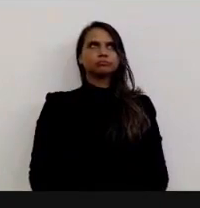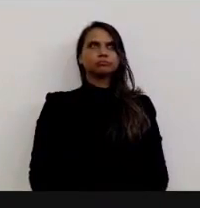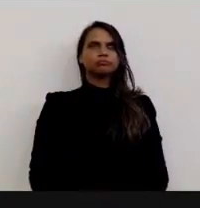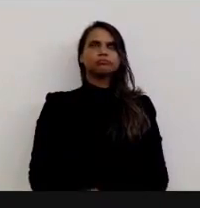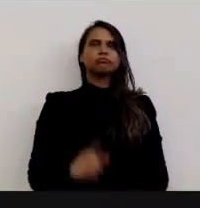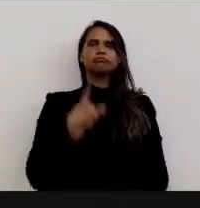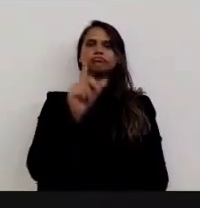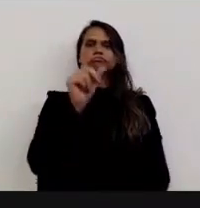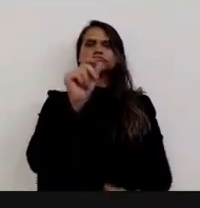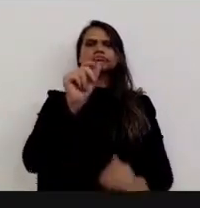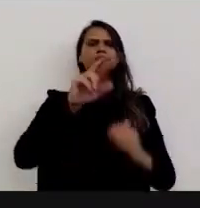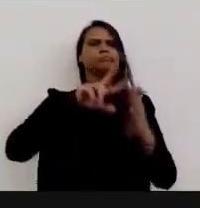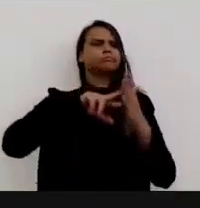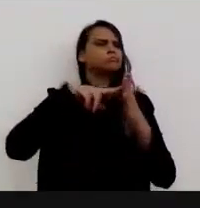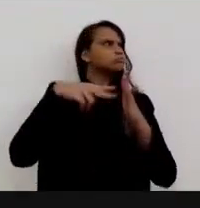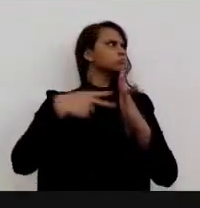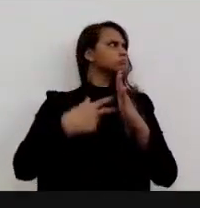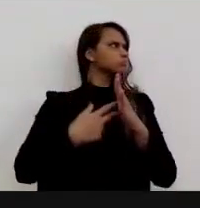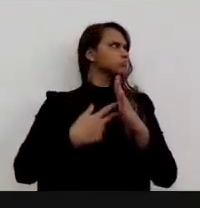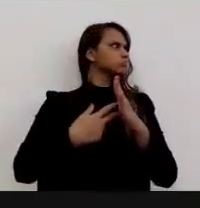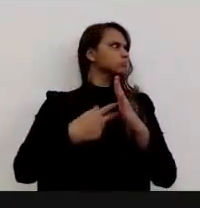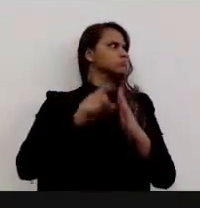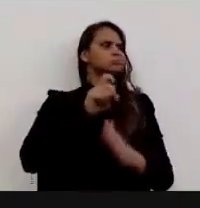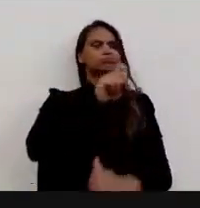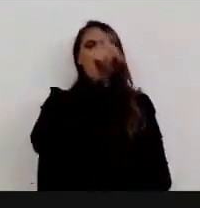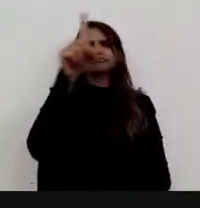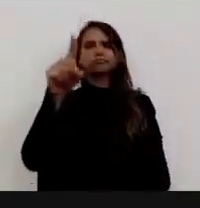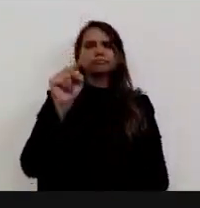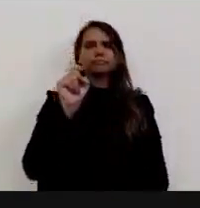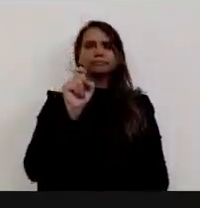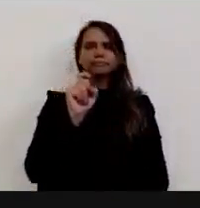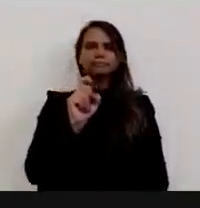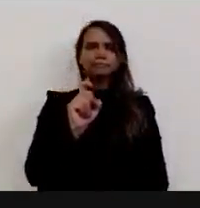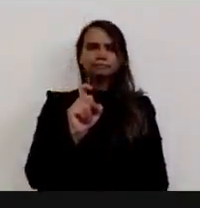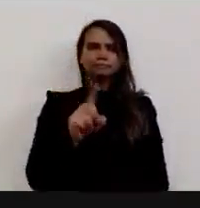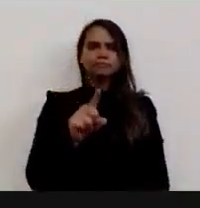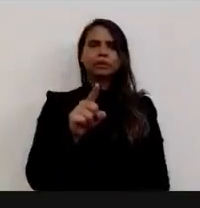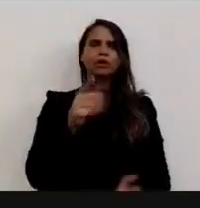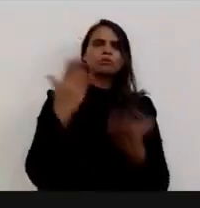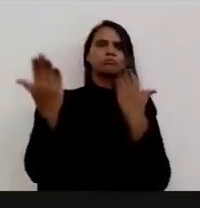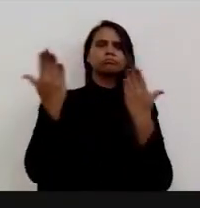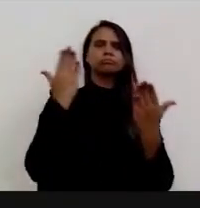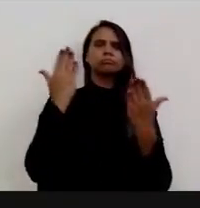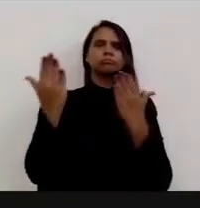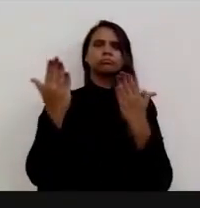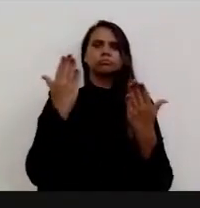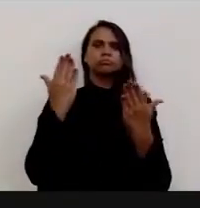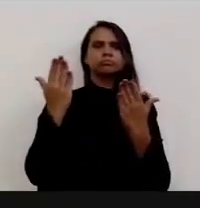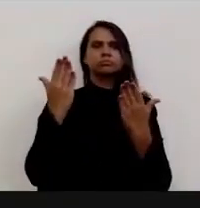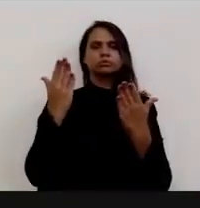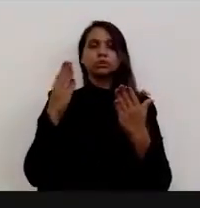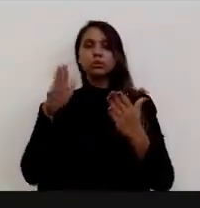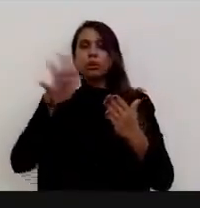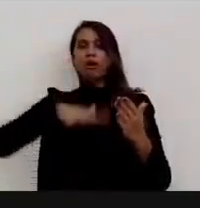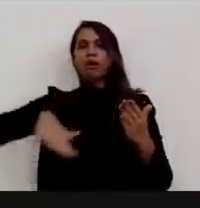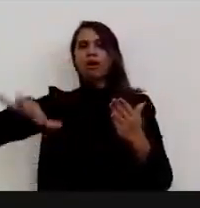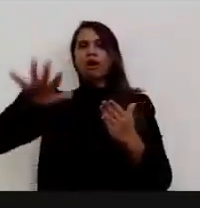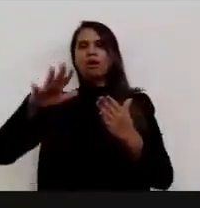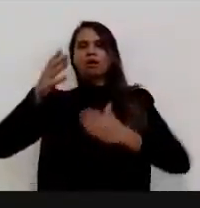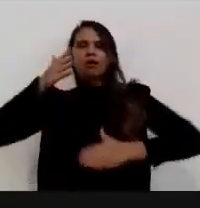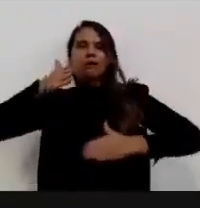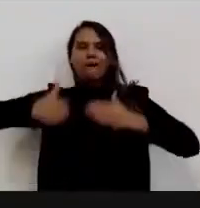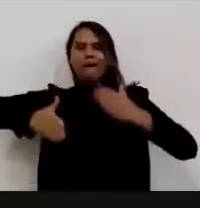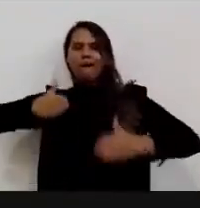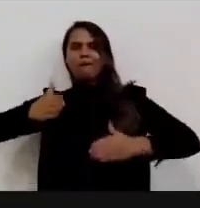Automação web. O que seria isso? Uma analogia que gosto sempre de fazer é com a revolução robótica da indústria.